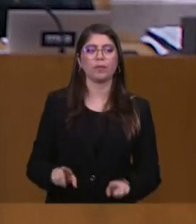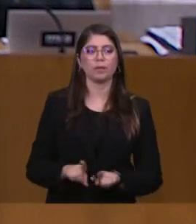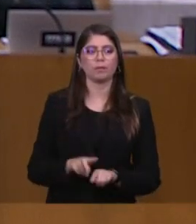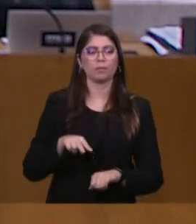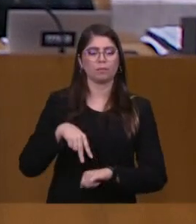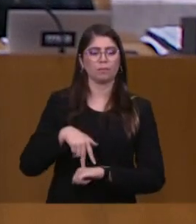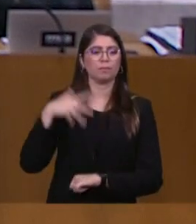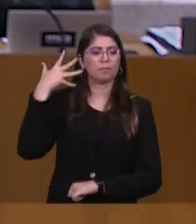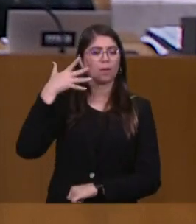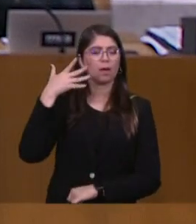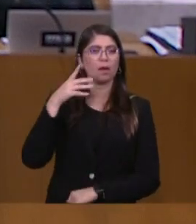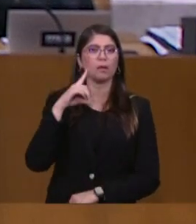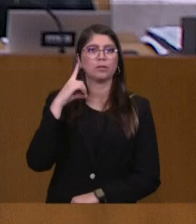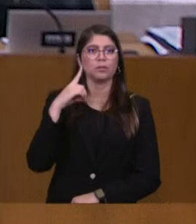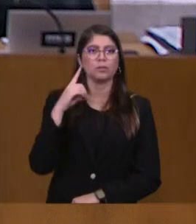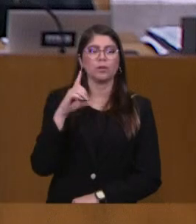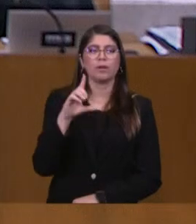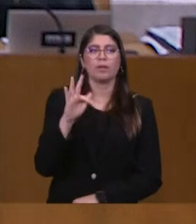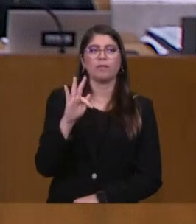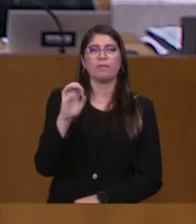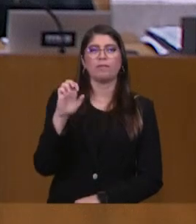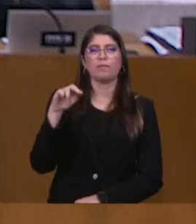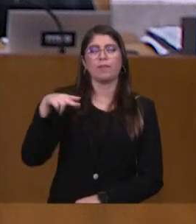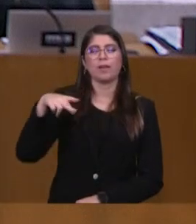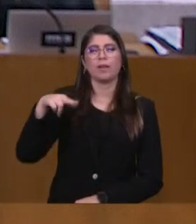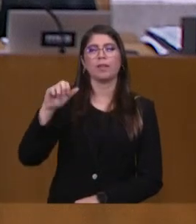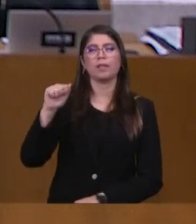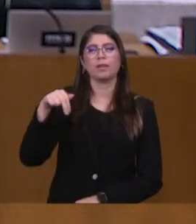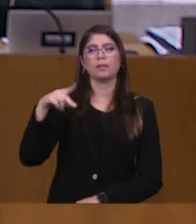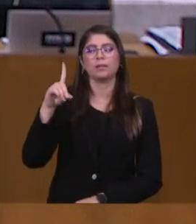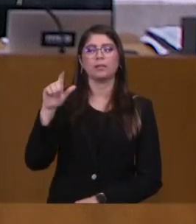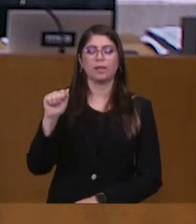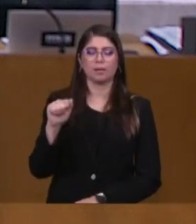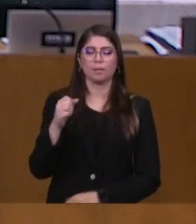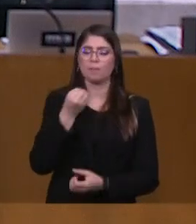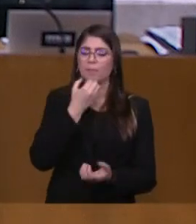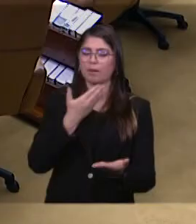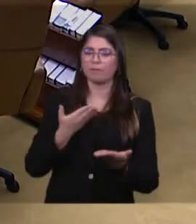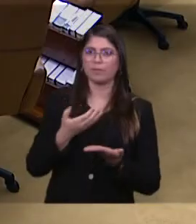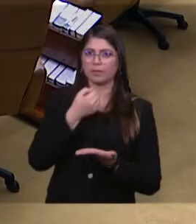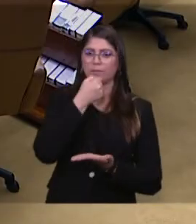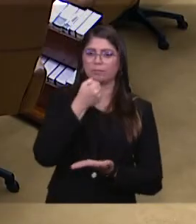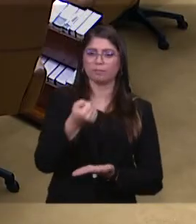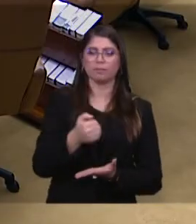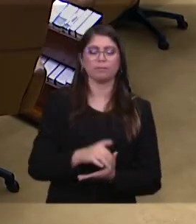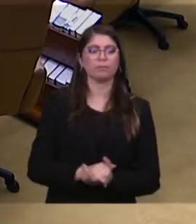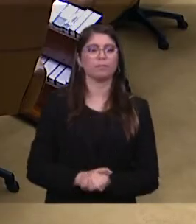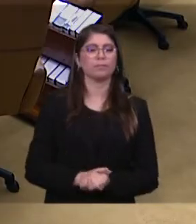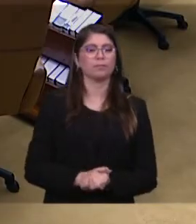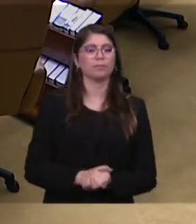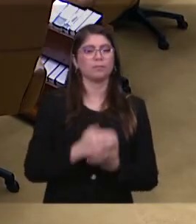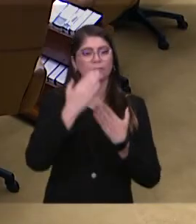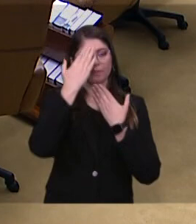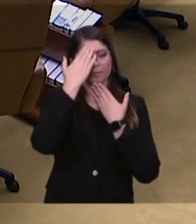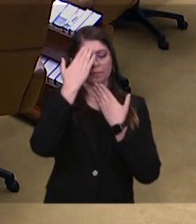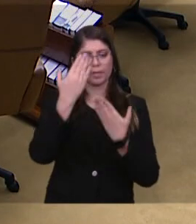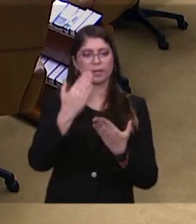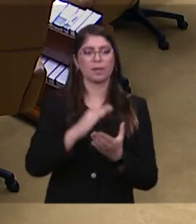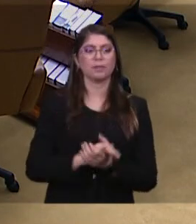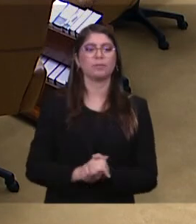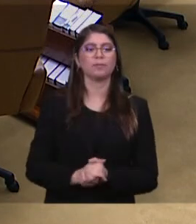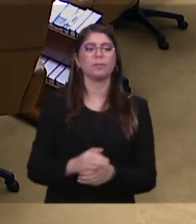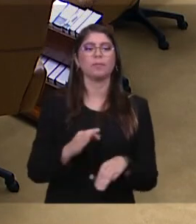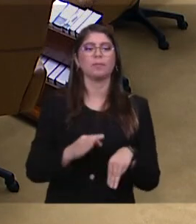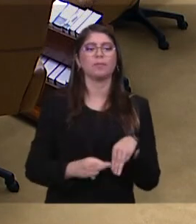doutora Fernanda Lima da Silva. Seja muito bem-vinda à tribuna. Vossa Senhoria tem a palavra. Obrigada. Excelentíssimo ministro